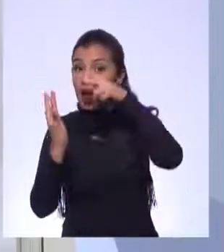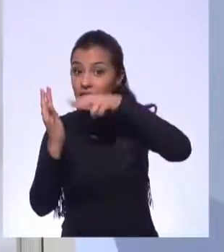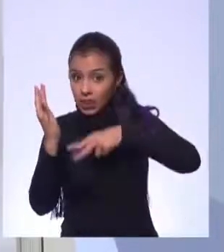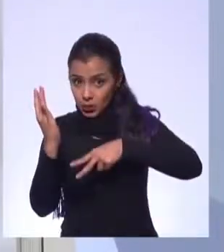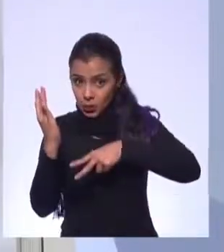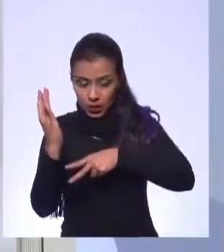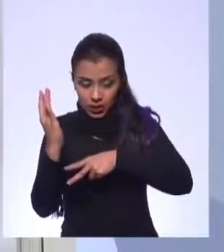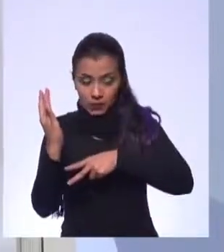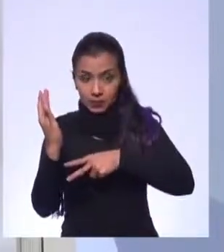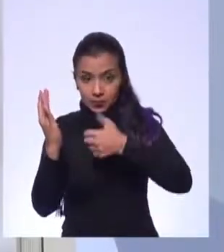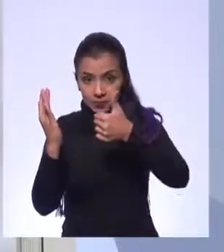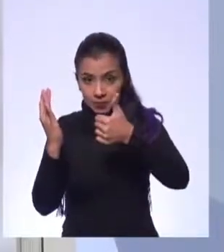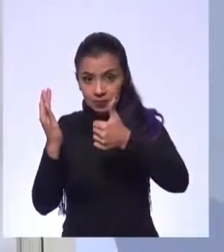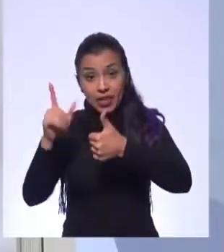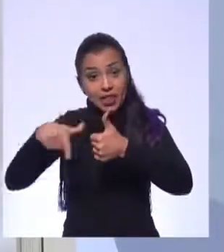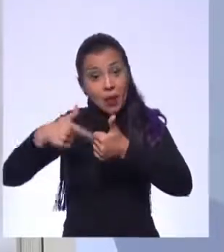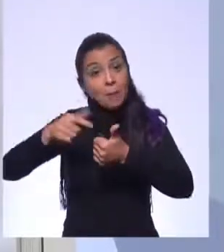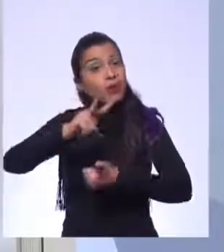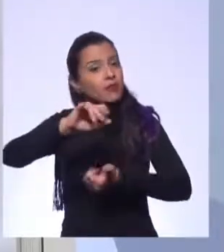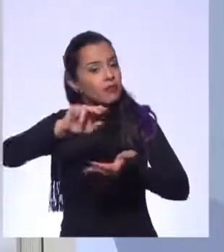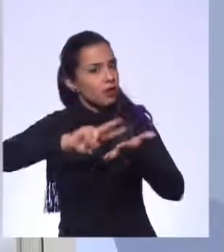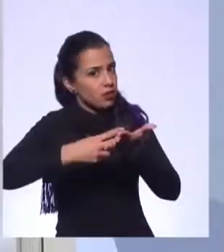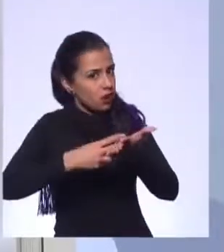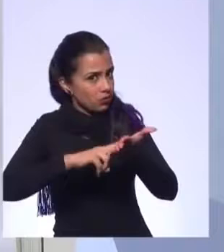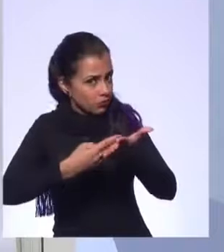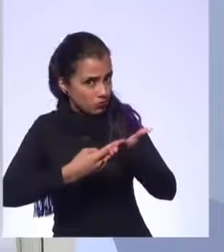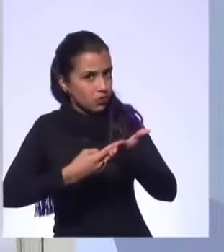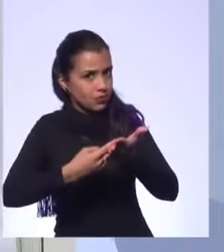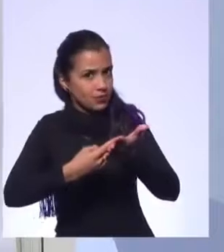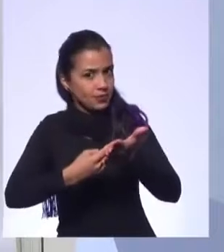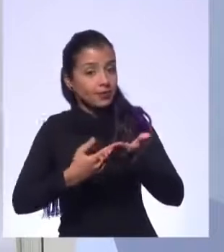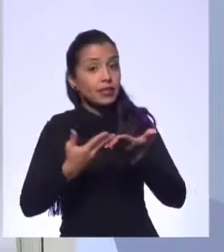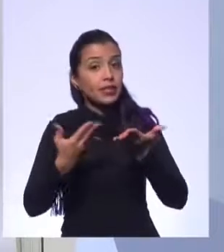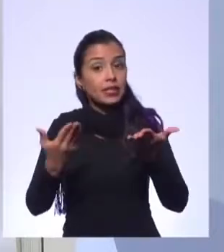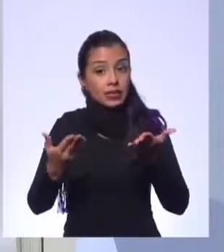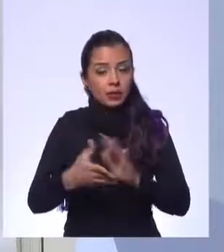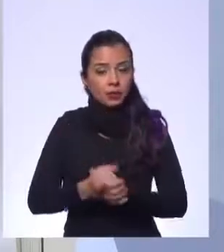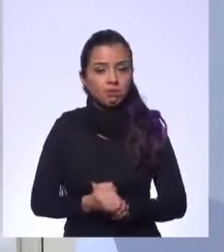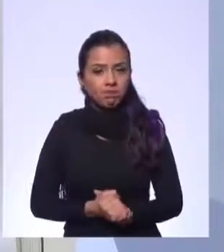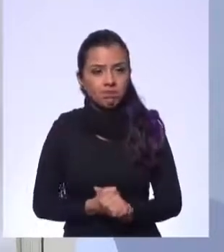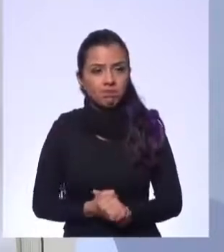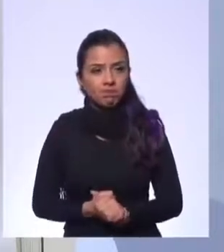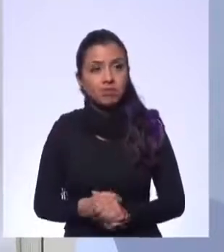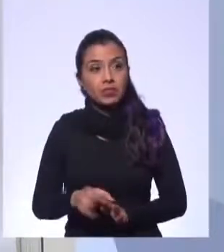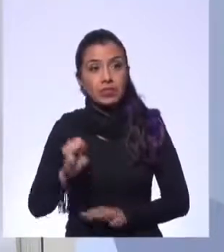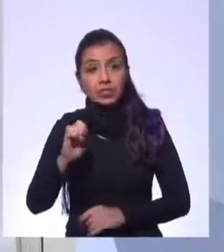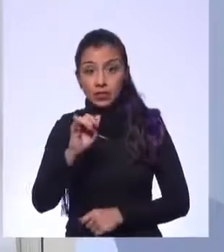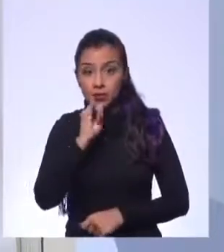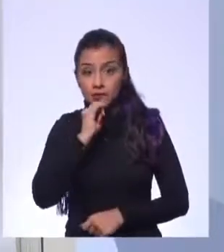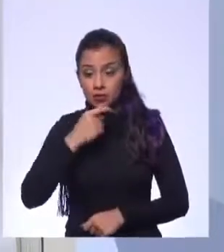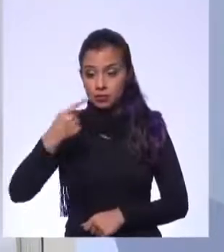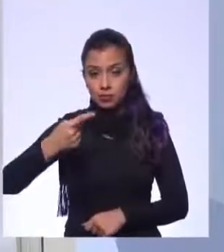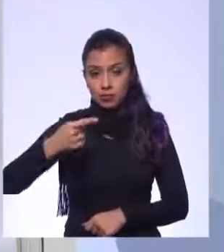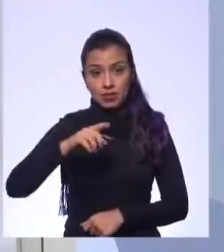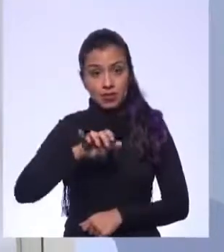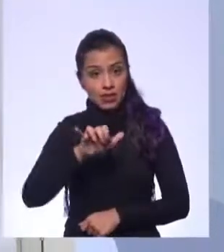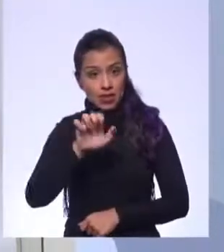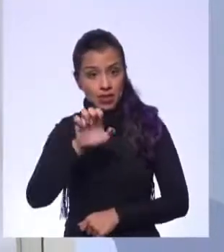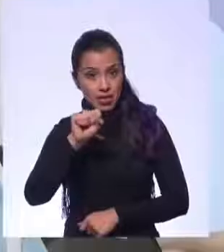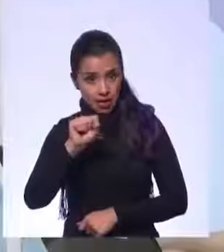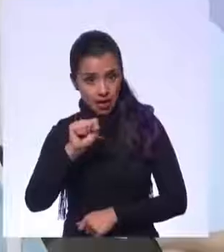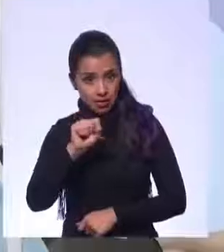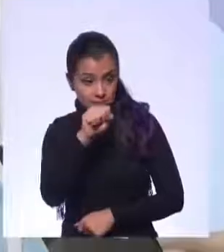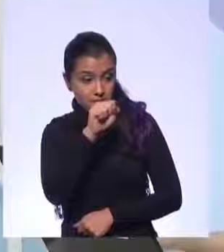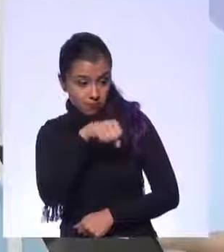tá? E depois nós vamos traduzir essas questões. Então, se eu tenho o yes aqui, a minha resposta vai